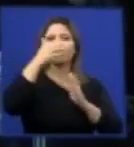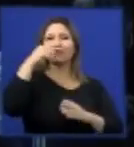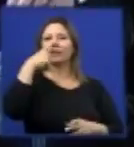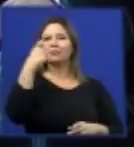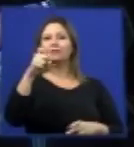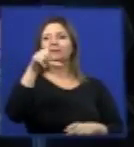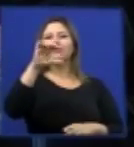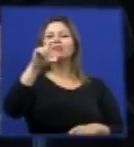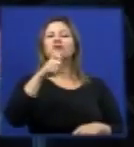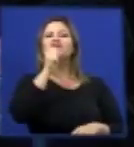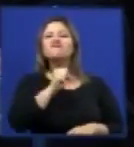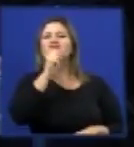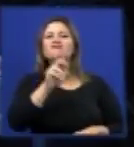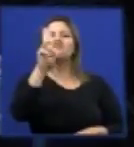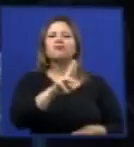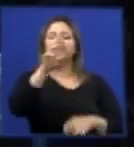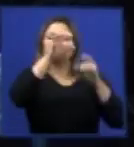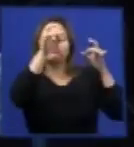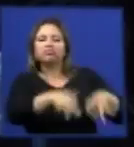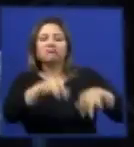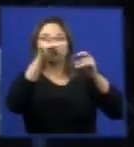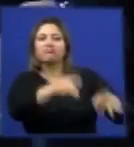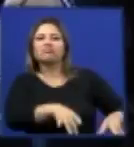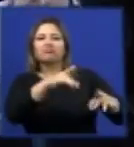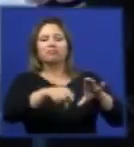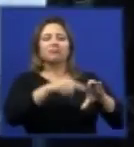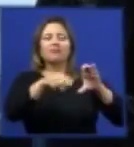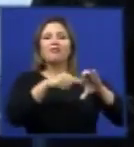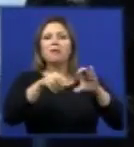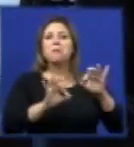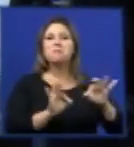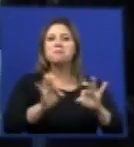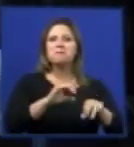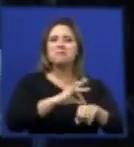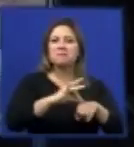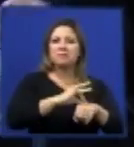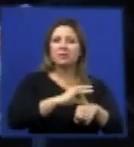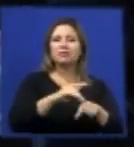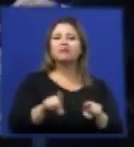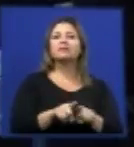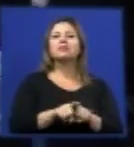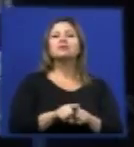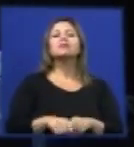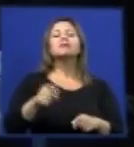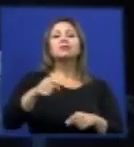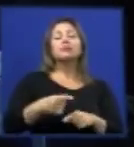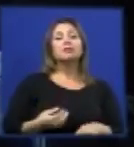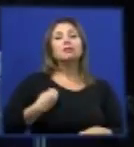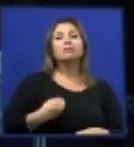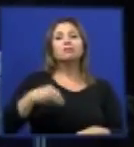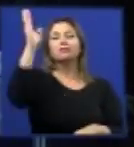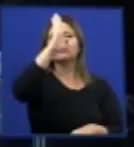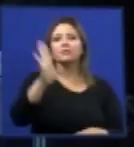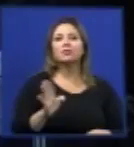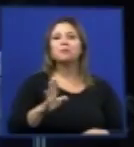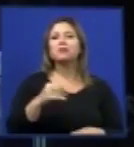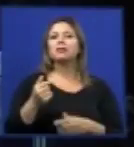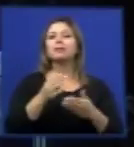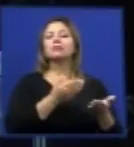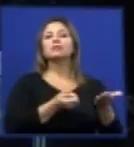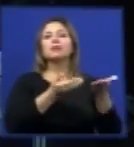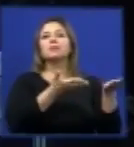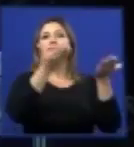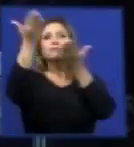responsável por 1/3 do consumo mundial eh e só para lembrar a participação do Brasil nas importações mundiais Gerais é de